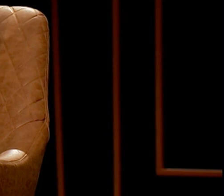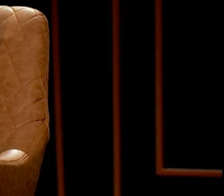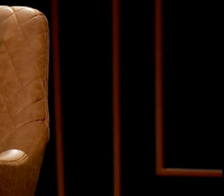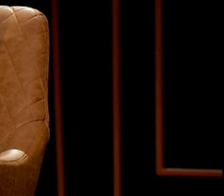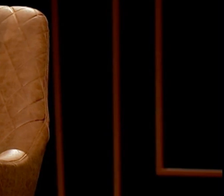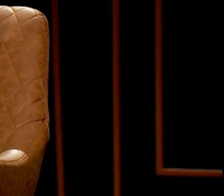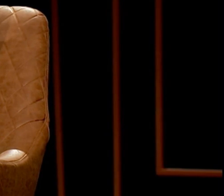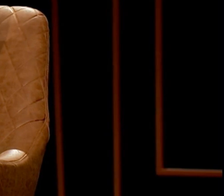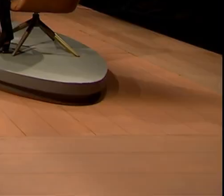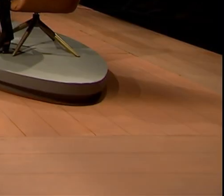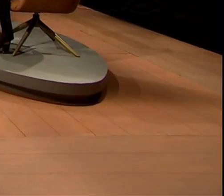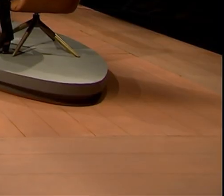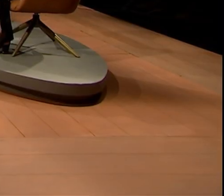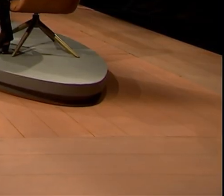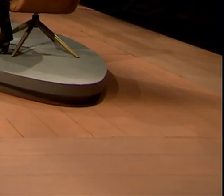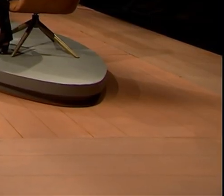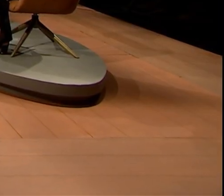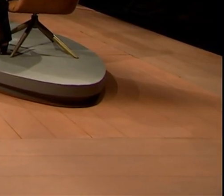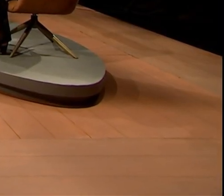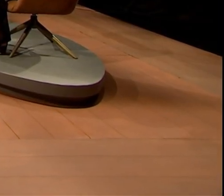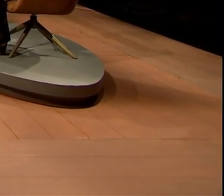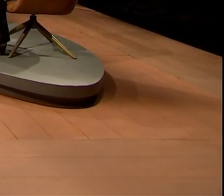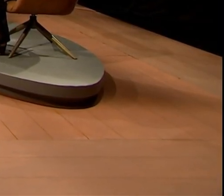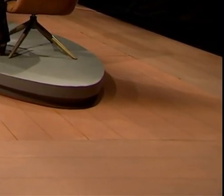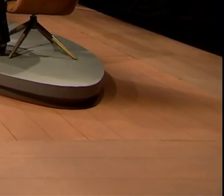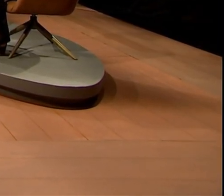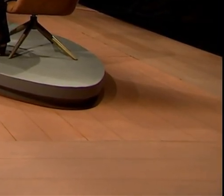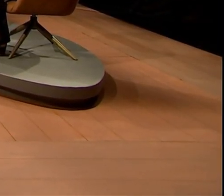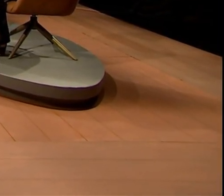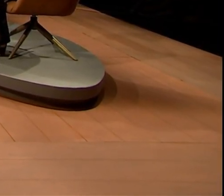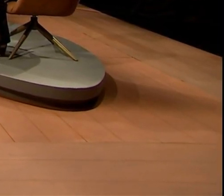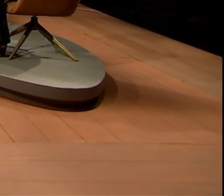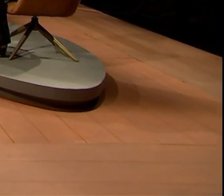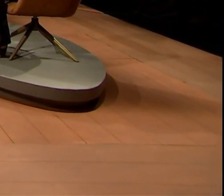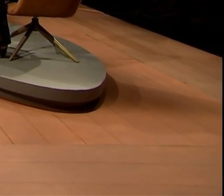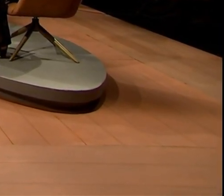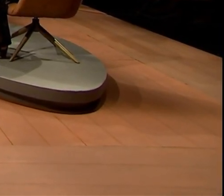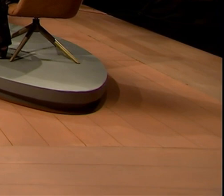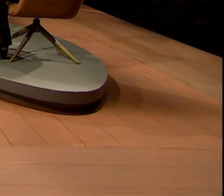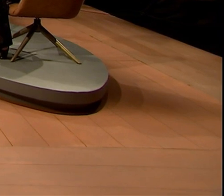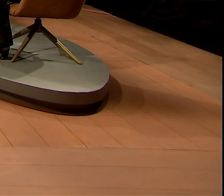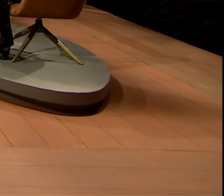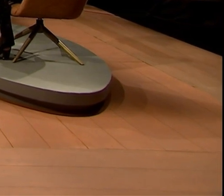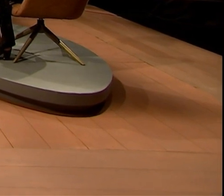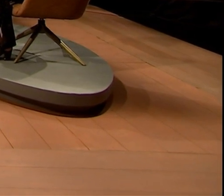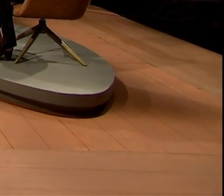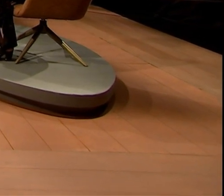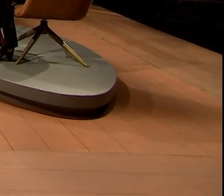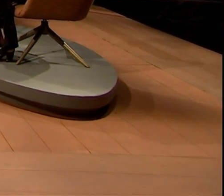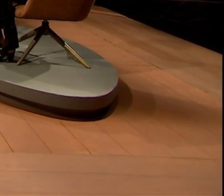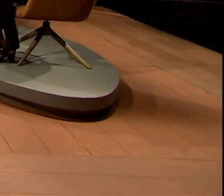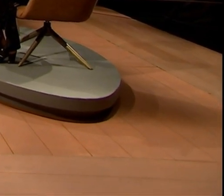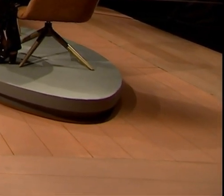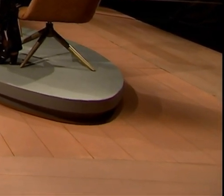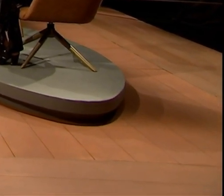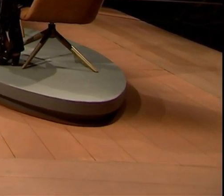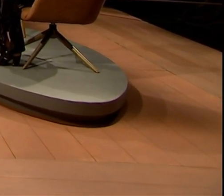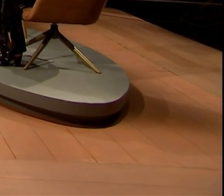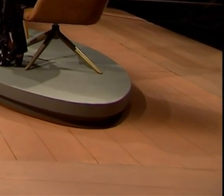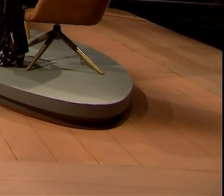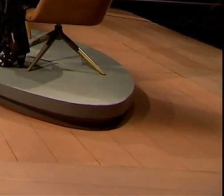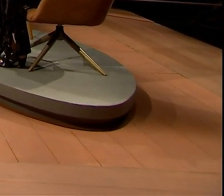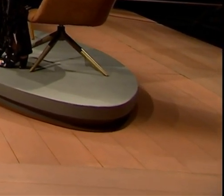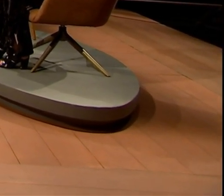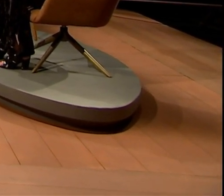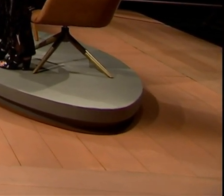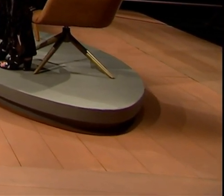Il est entré dans mon cœur, rayonné par des bonnets, dont je